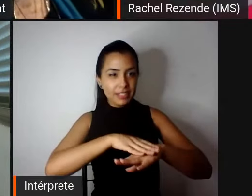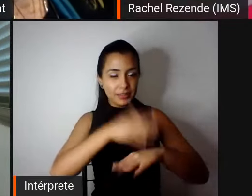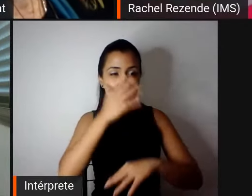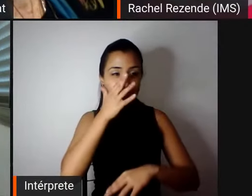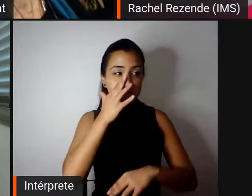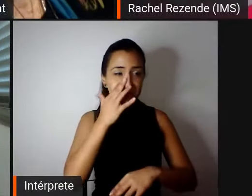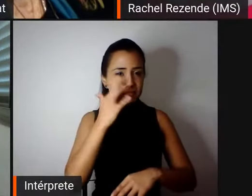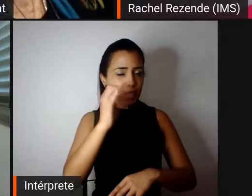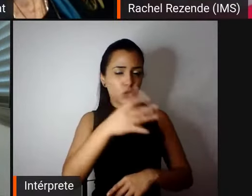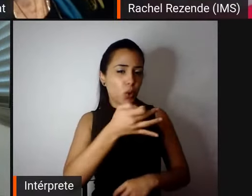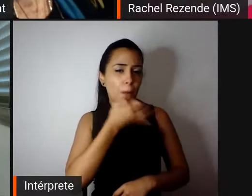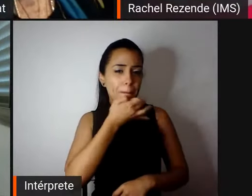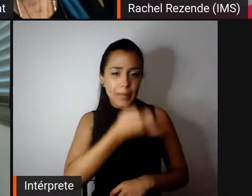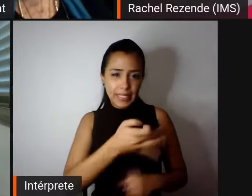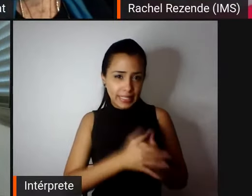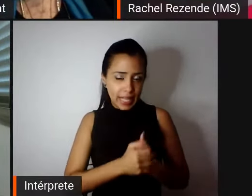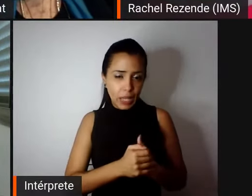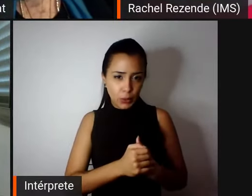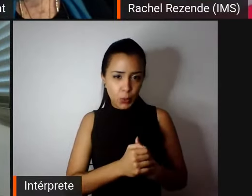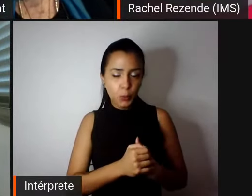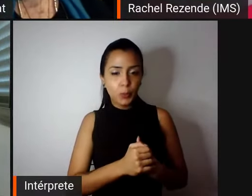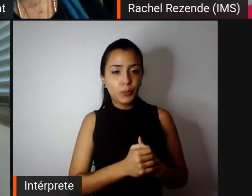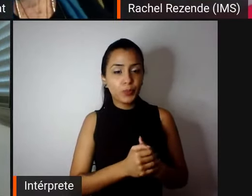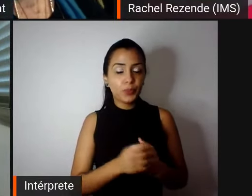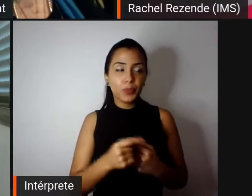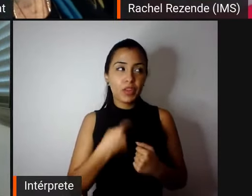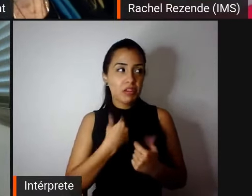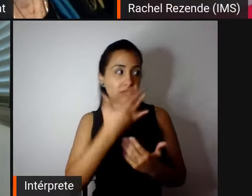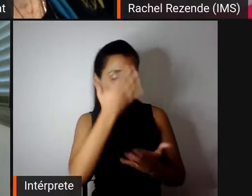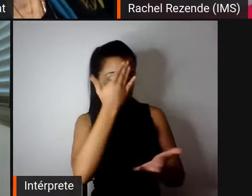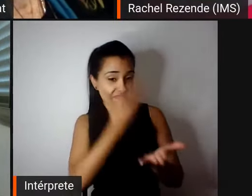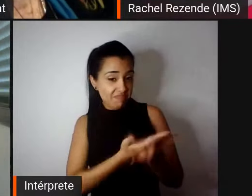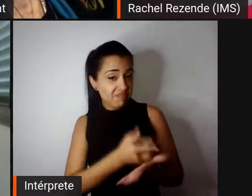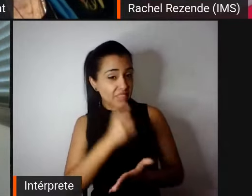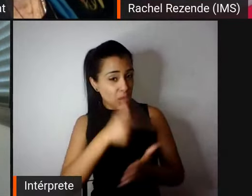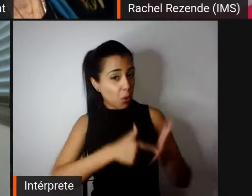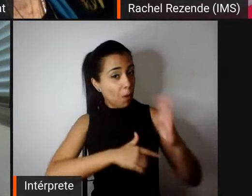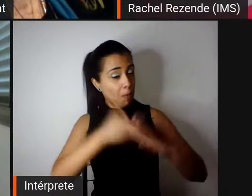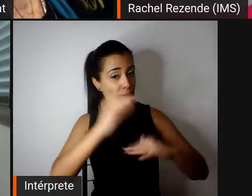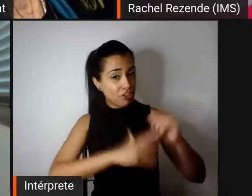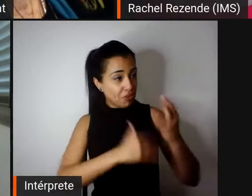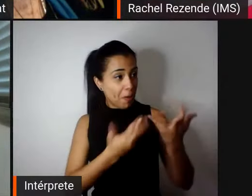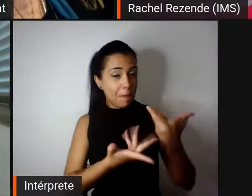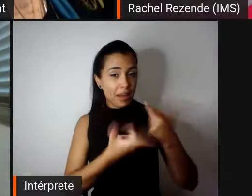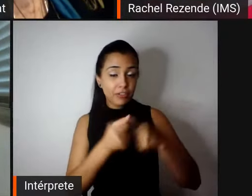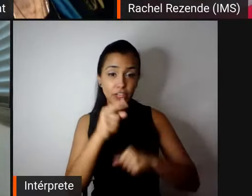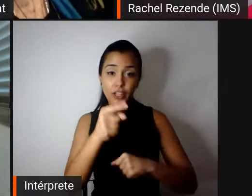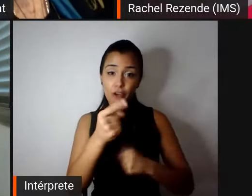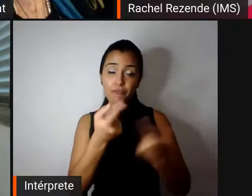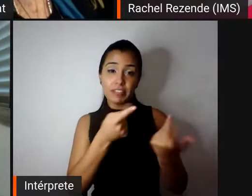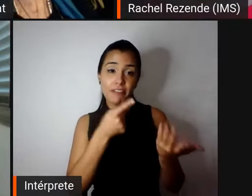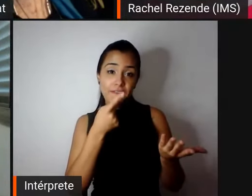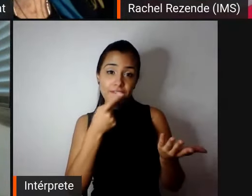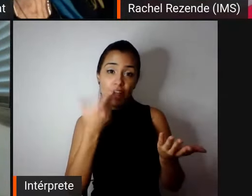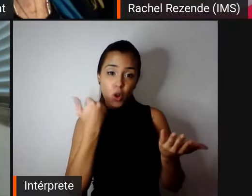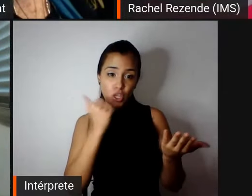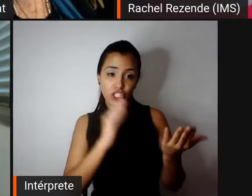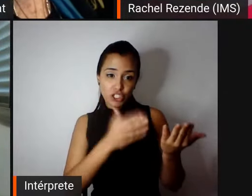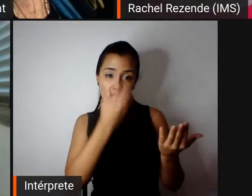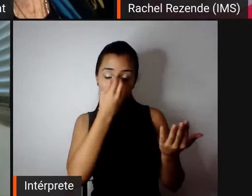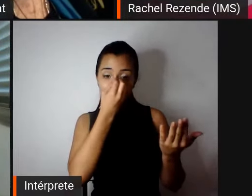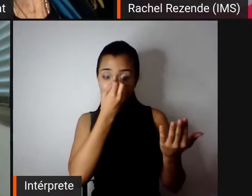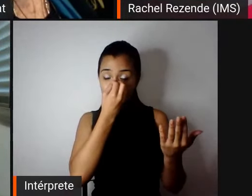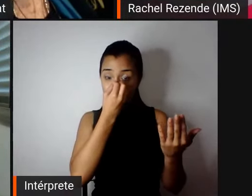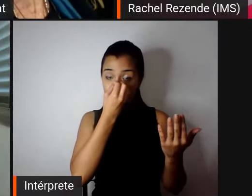Só um comentário, mas assim, eu acho que é um projeto maravilhoso, é um pouco o que você falou, né? Quer dizer, isso que eu estou